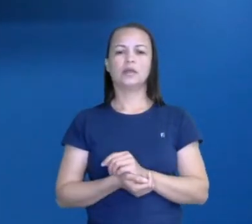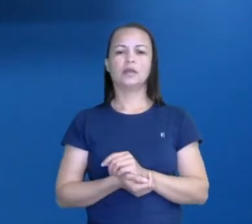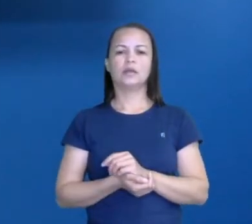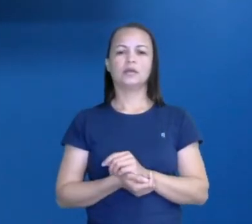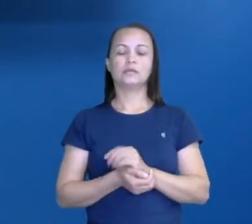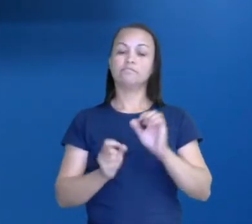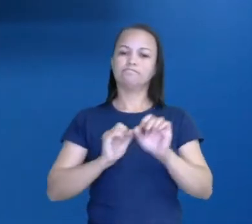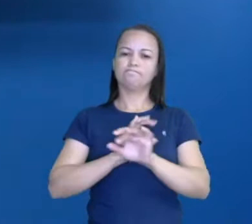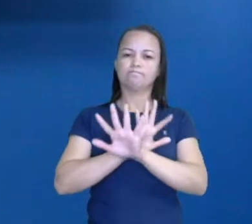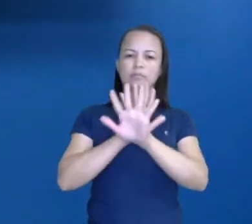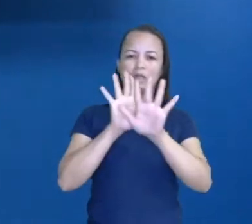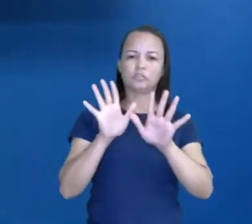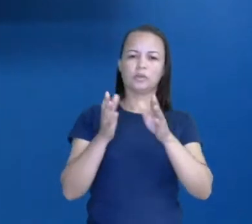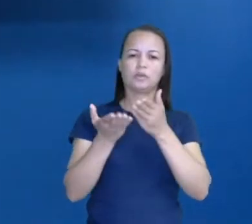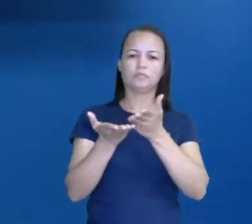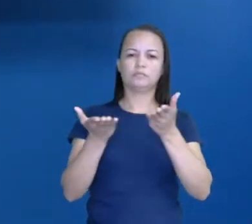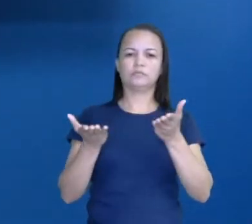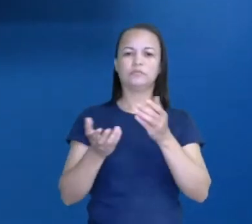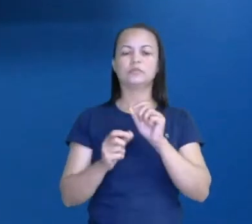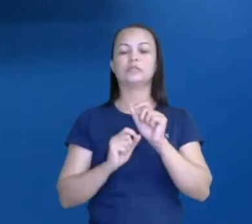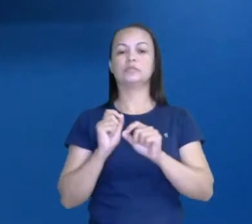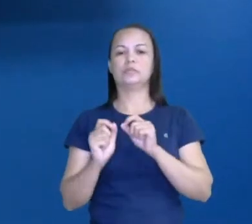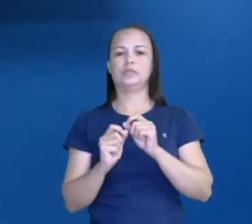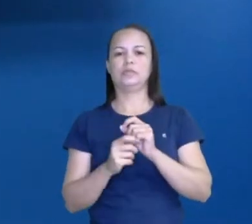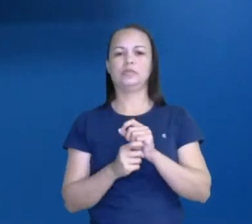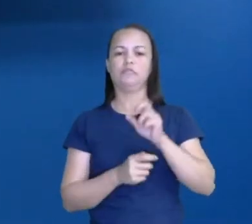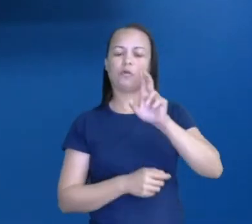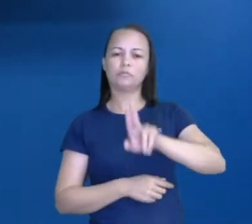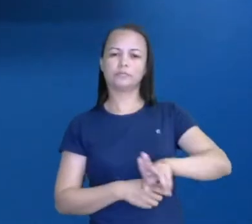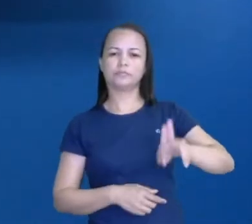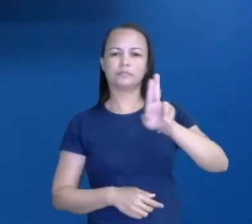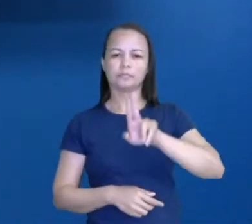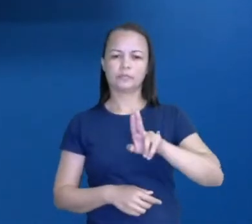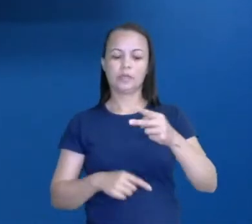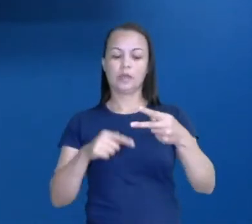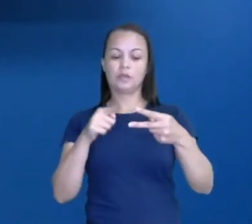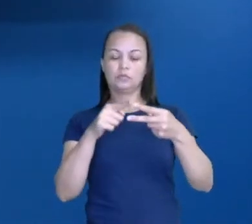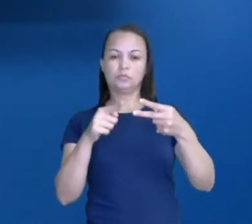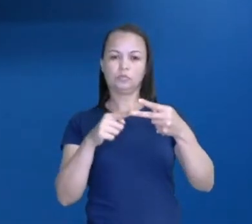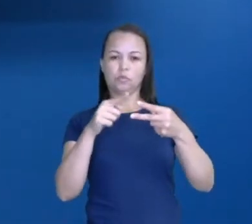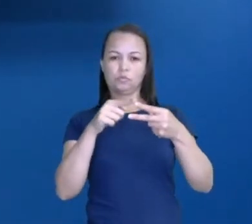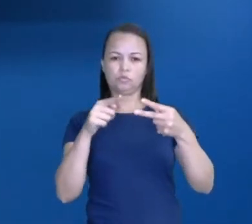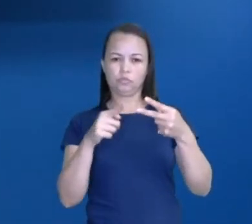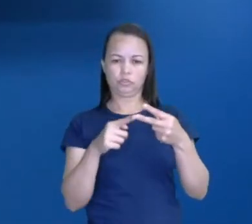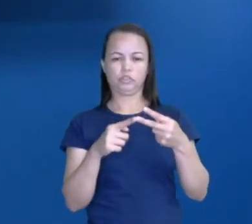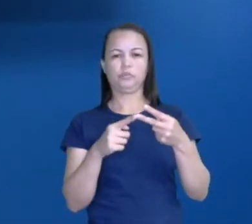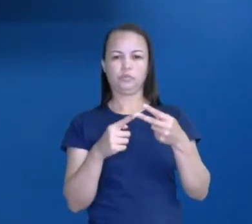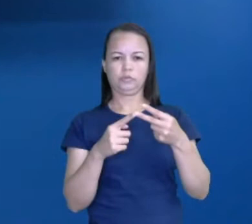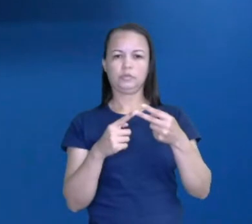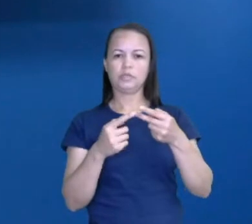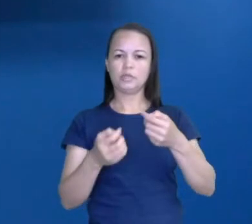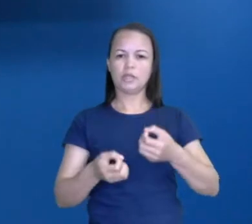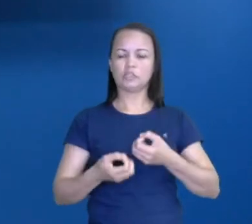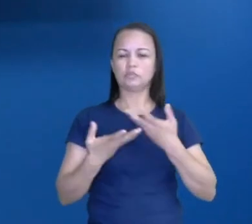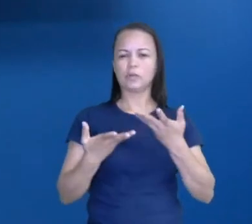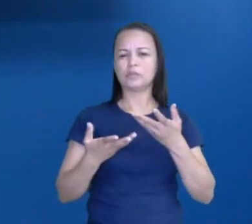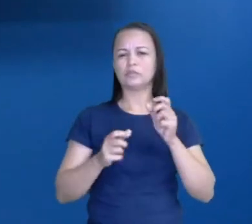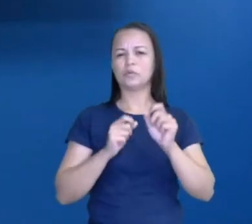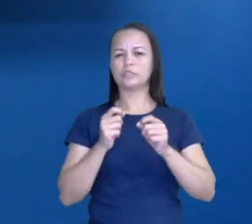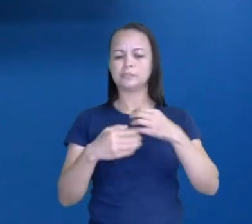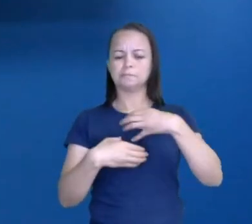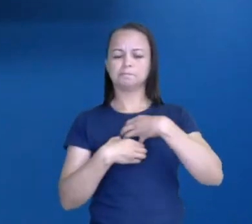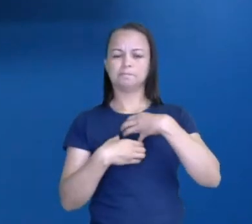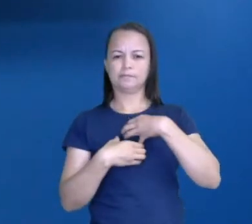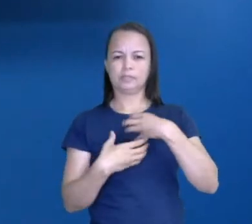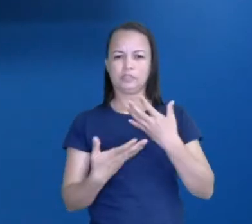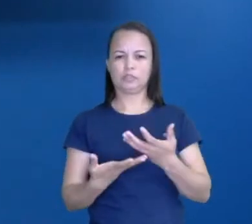deixa claro que a gente vai utilizar dois tipos de expressões, né? Dois tipos de